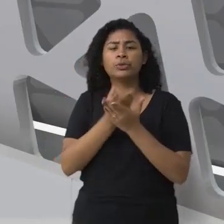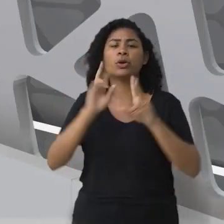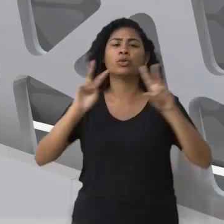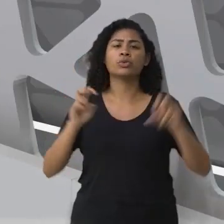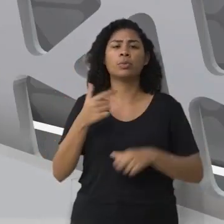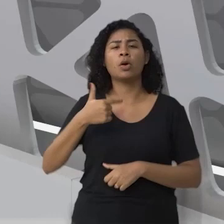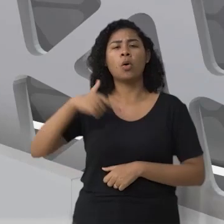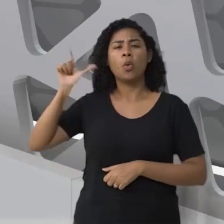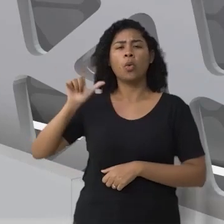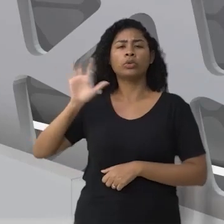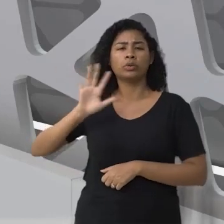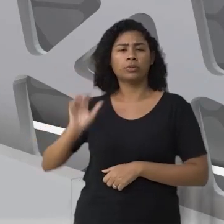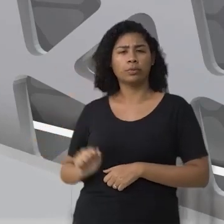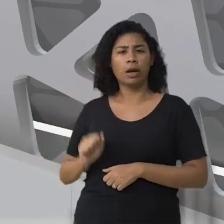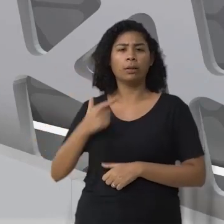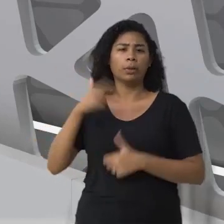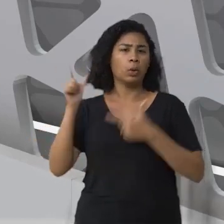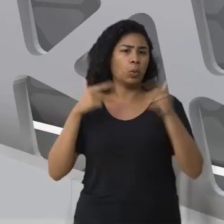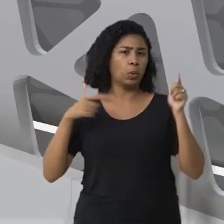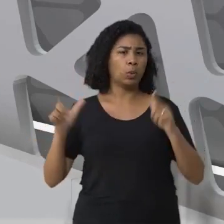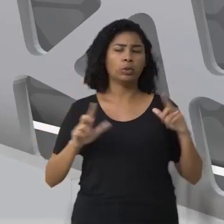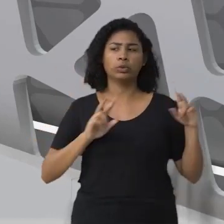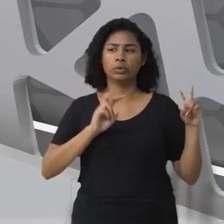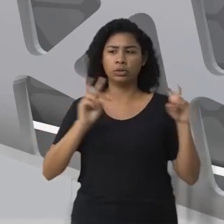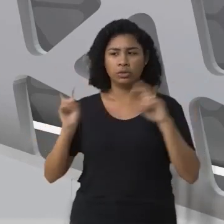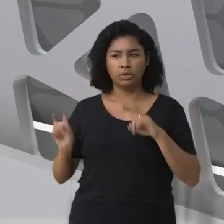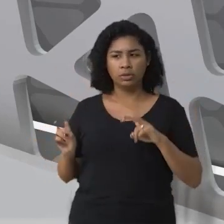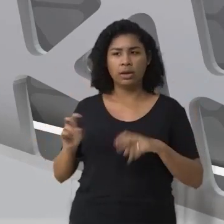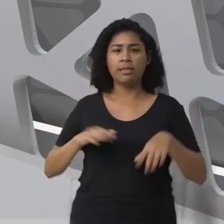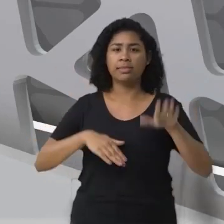de mapas, né, temáticos, dependendo do